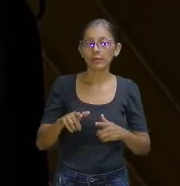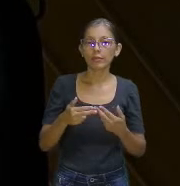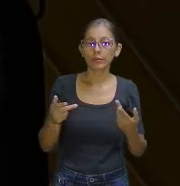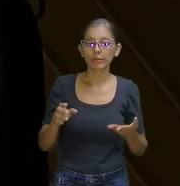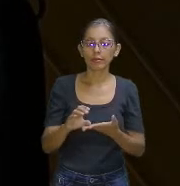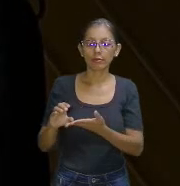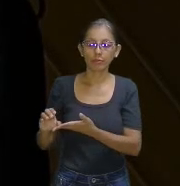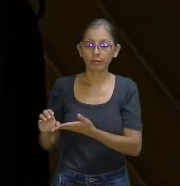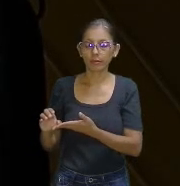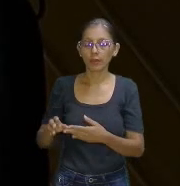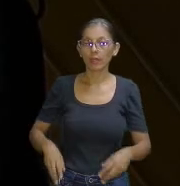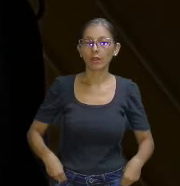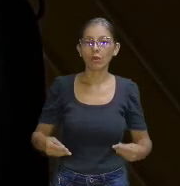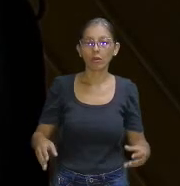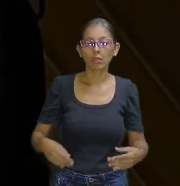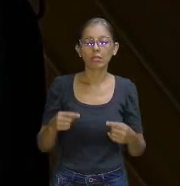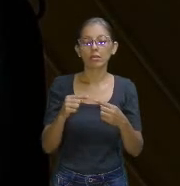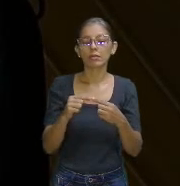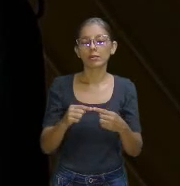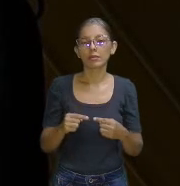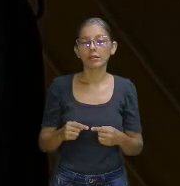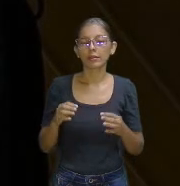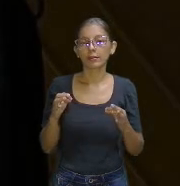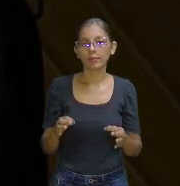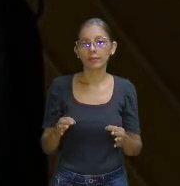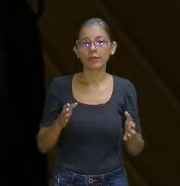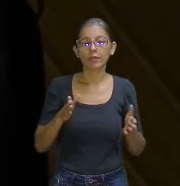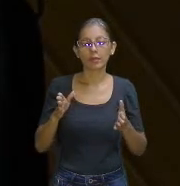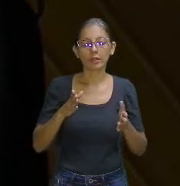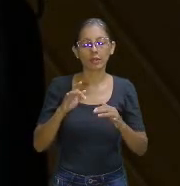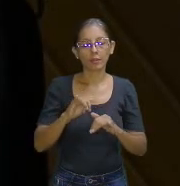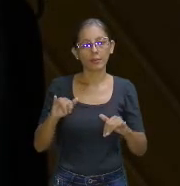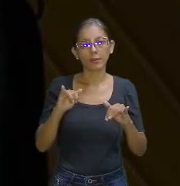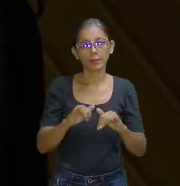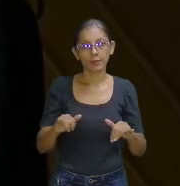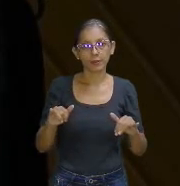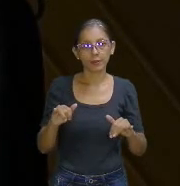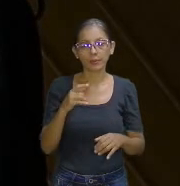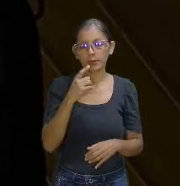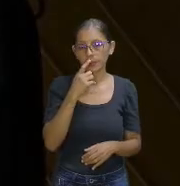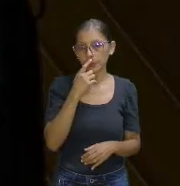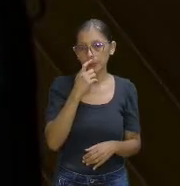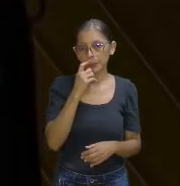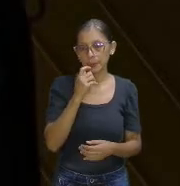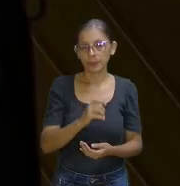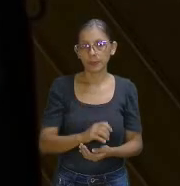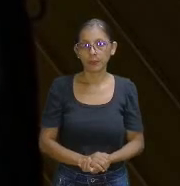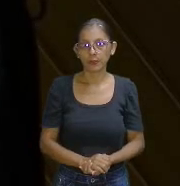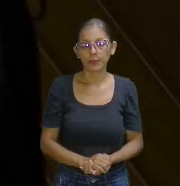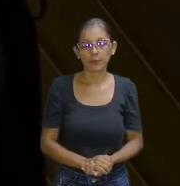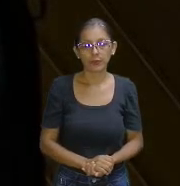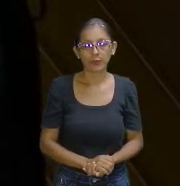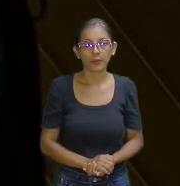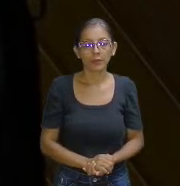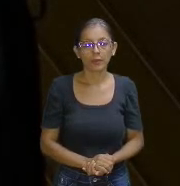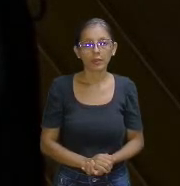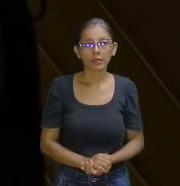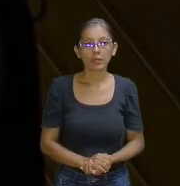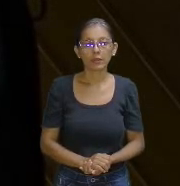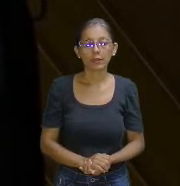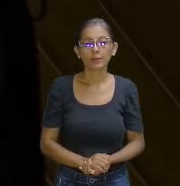movimentação financeira ou a artificialidade das campanhas com base nesse ponto. Os recorrentes